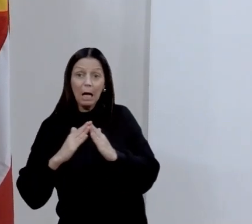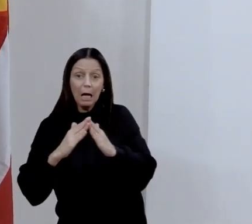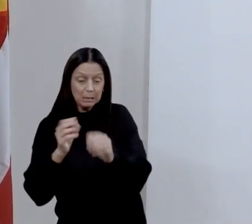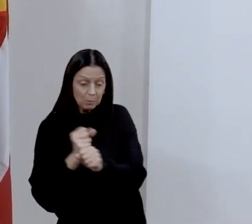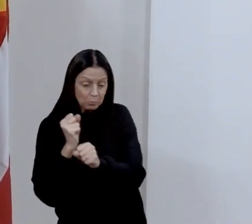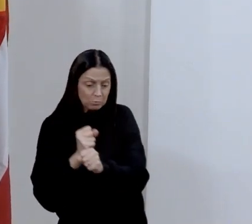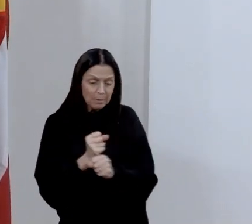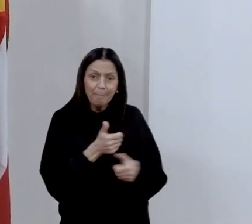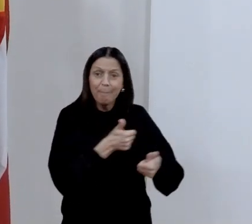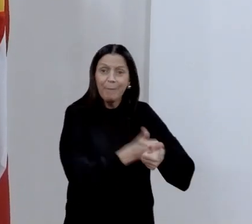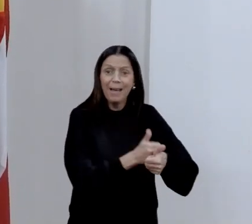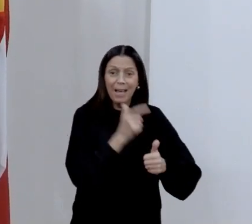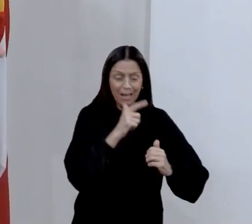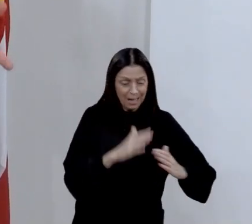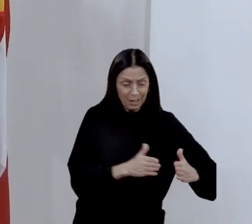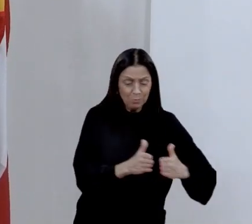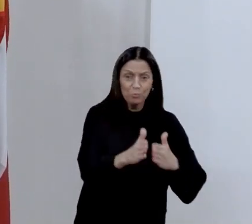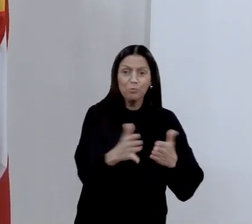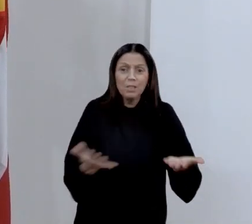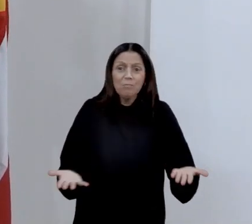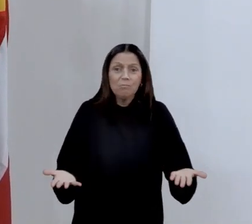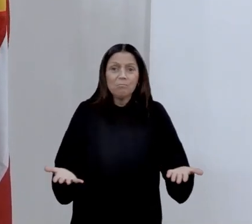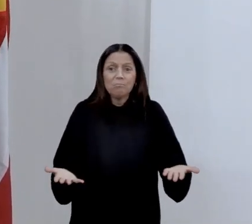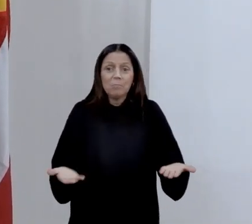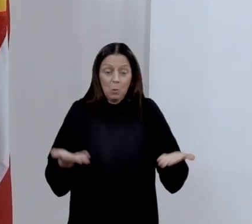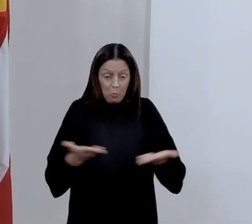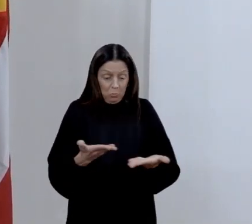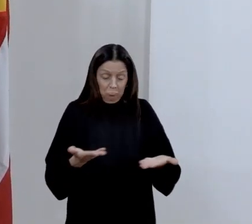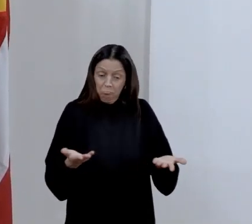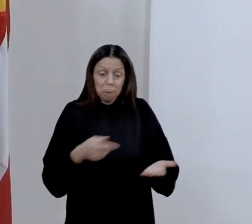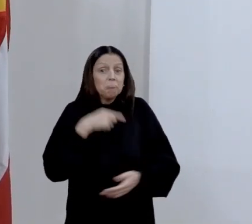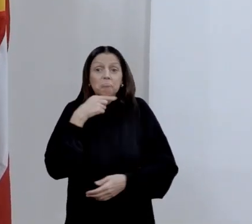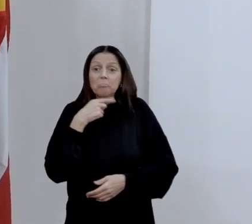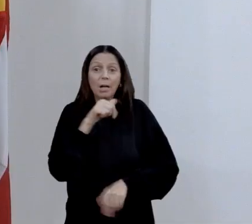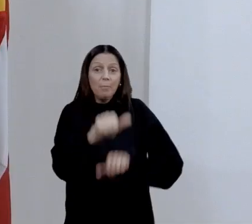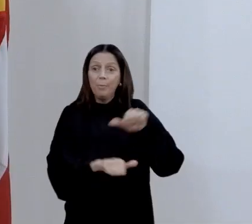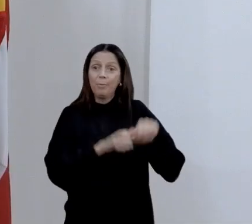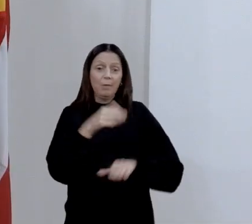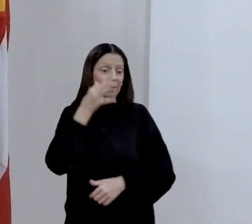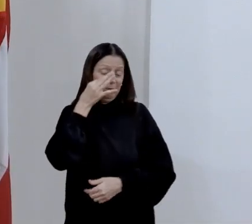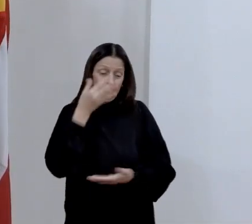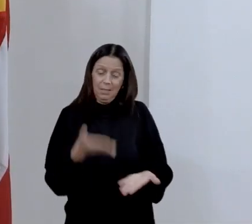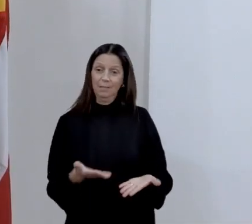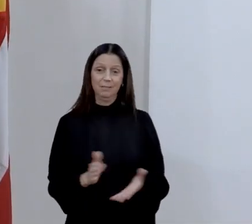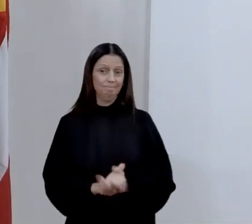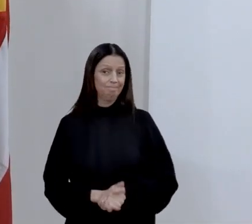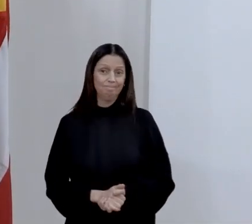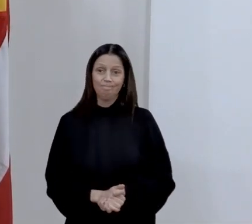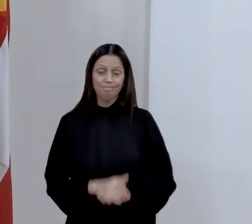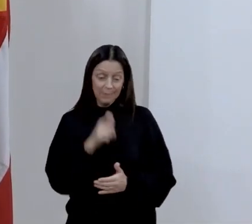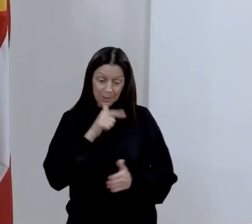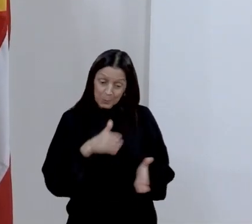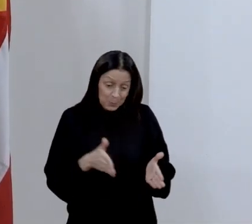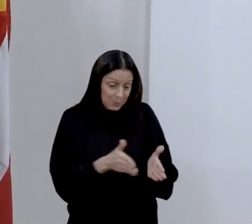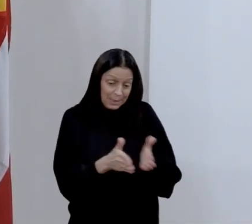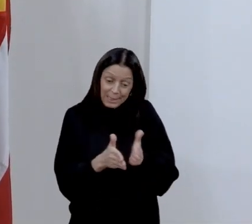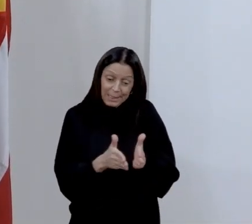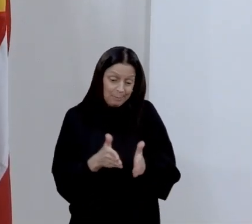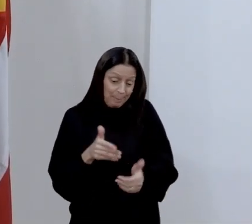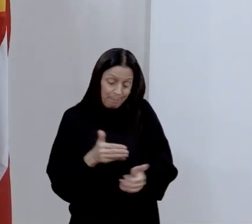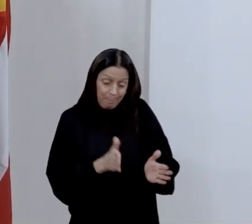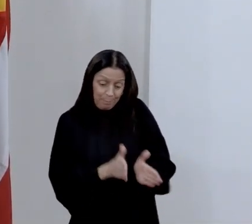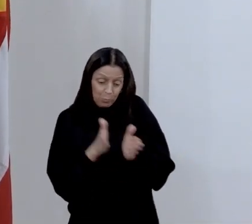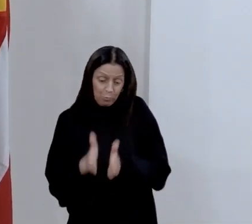e a verdade é que não tem mais como mudar isso, né? Já está consolidado. Então, para aquele Ribeirão, inclusive aproveitando o novo